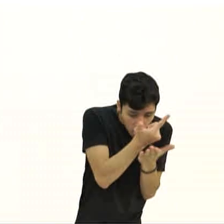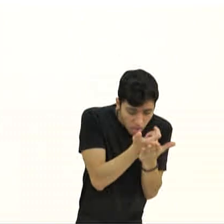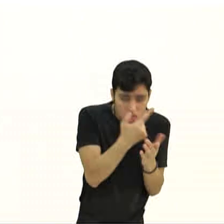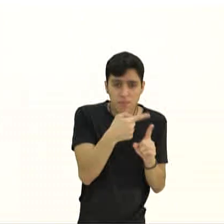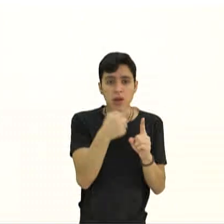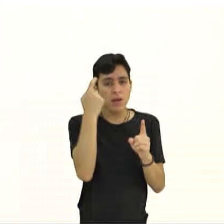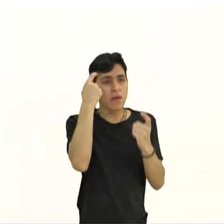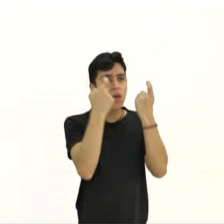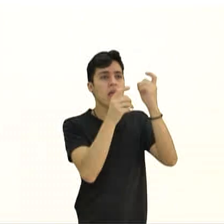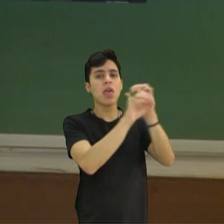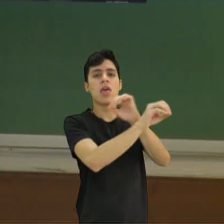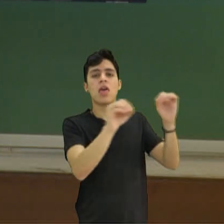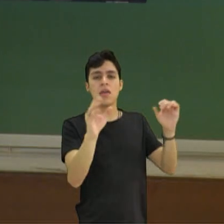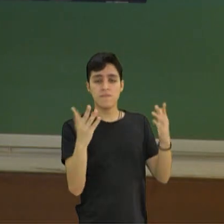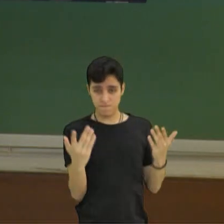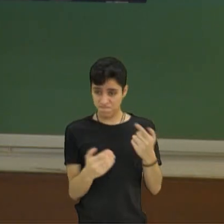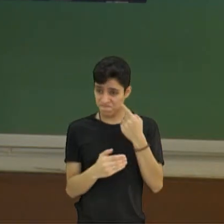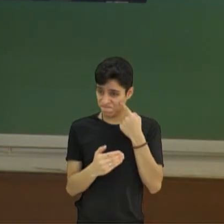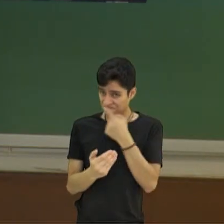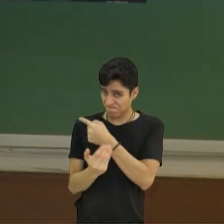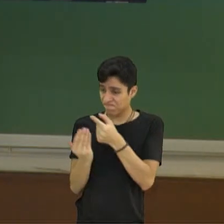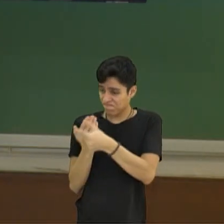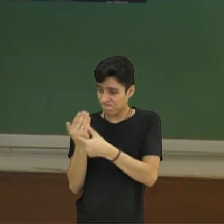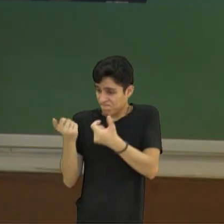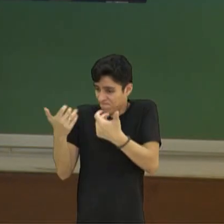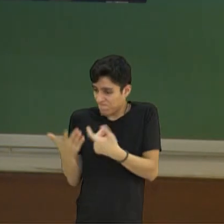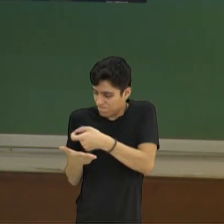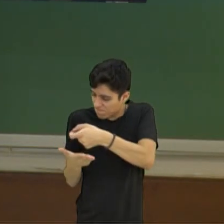nosso autor traz na sua argumentação.